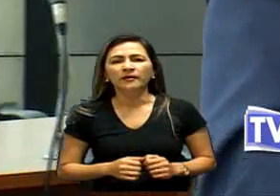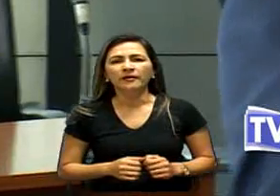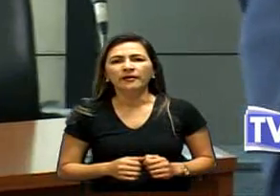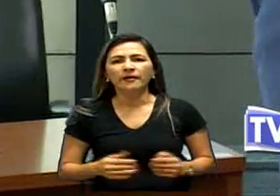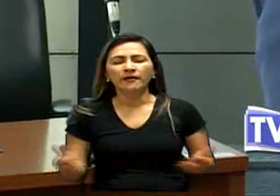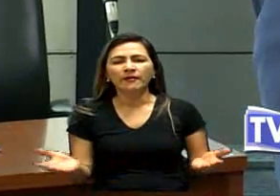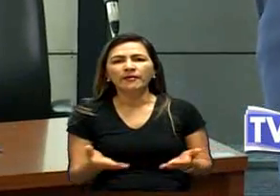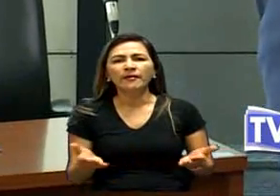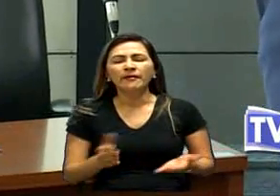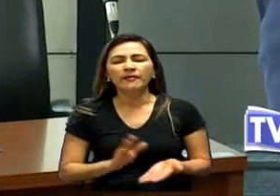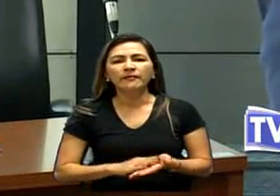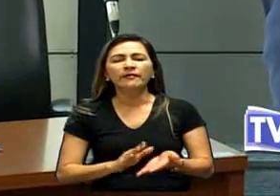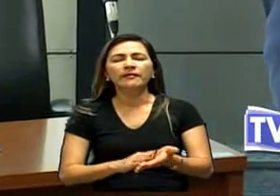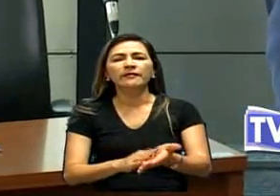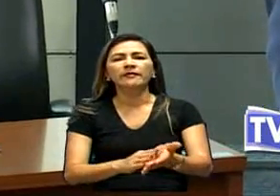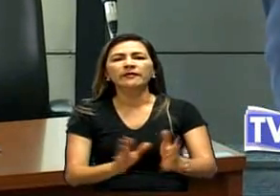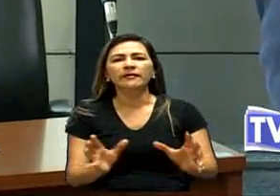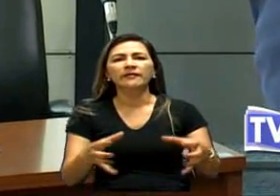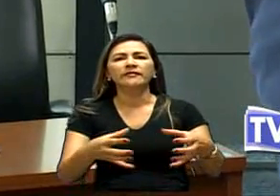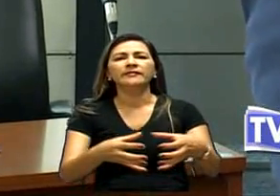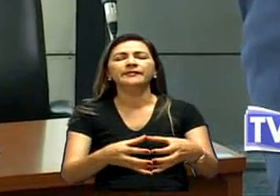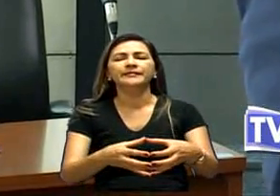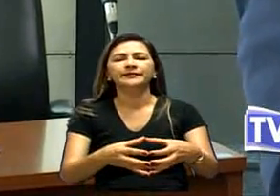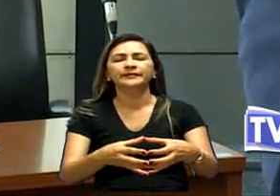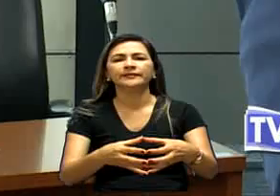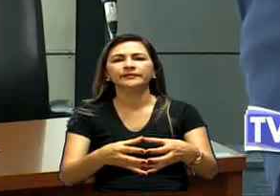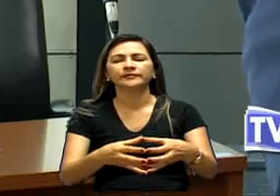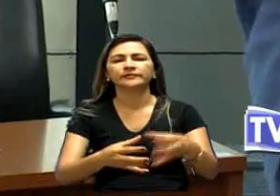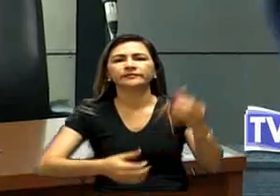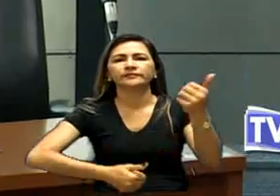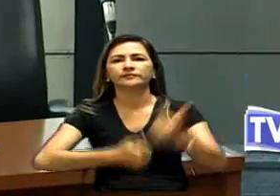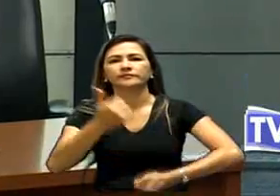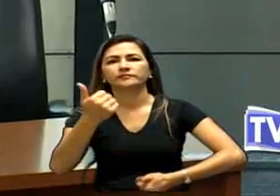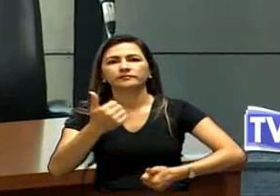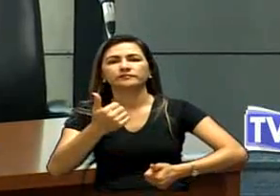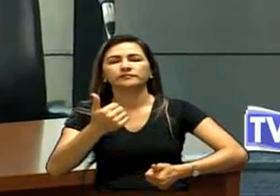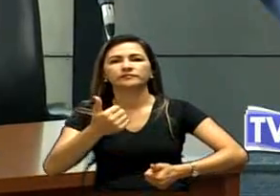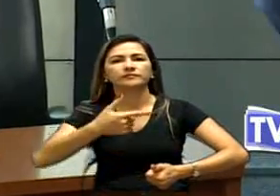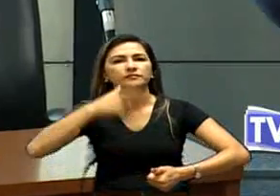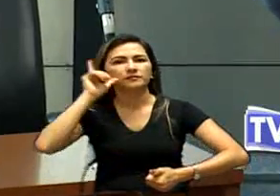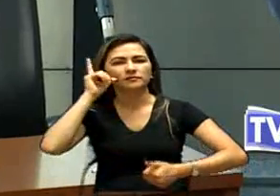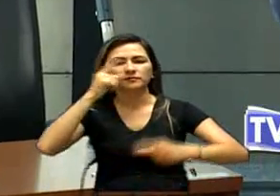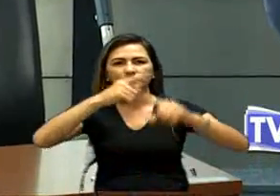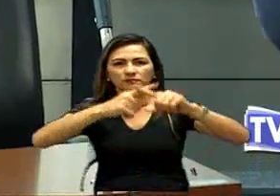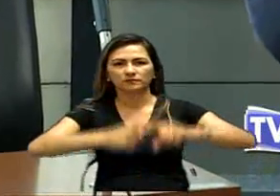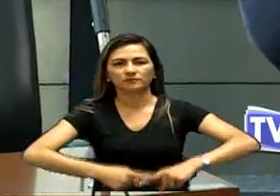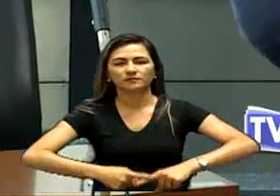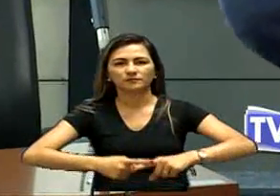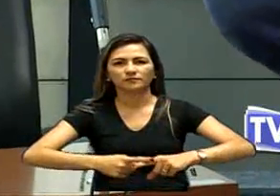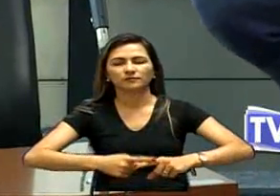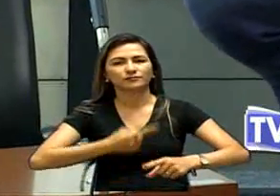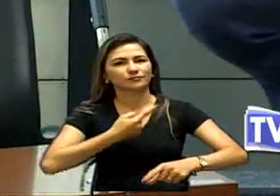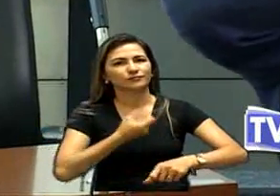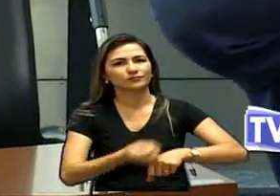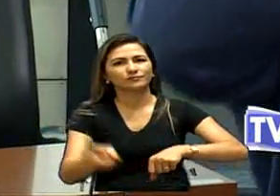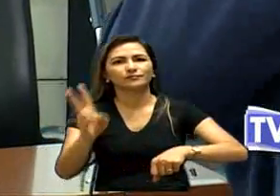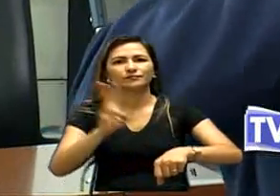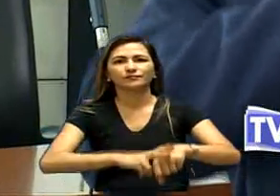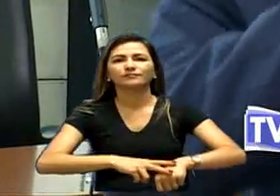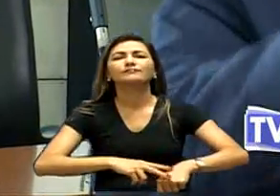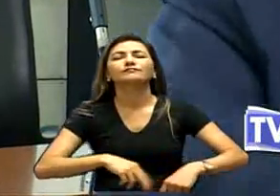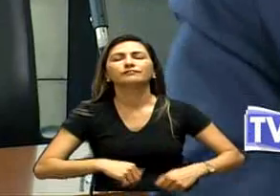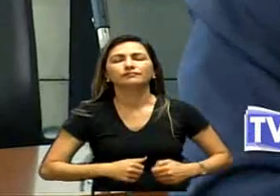o Esporte Clube Cruzeiro, que foi campeão ontem em cima do Corinthians. Queria parabenizar todos os